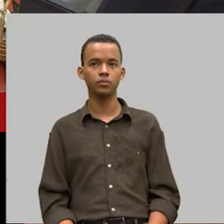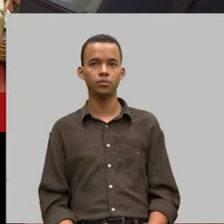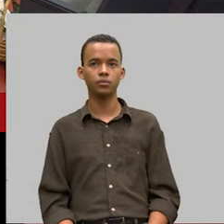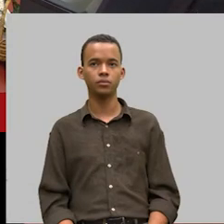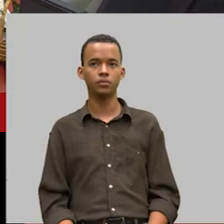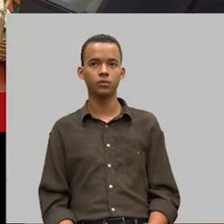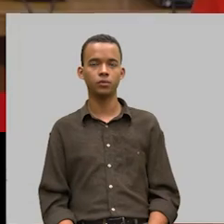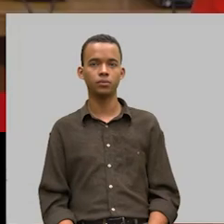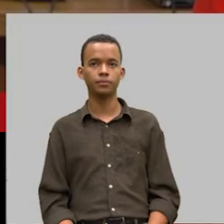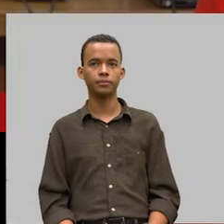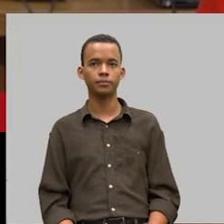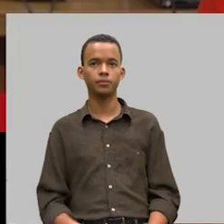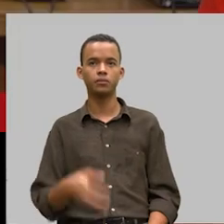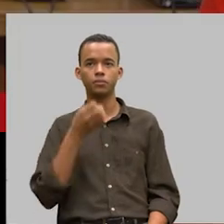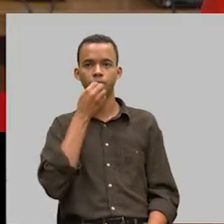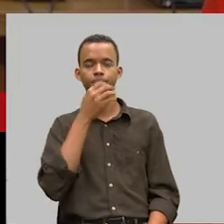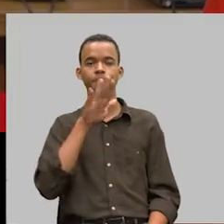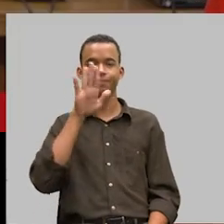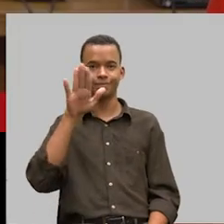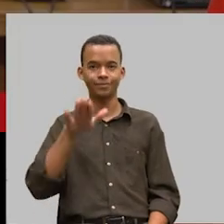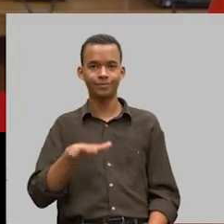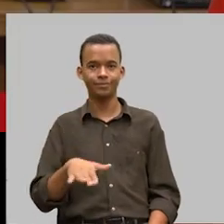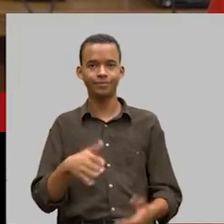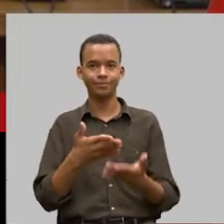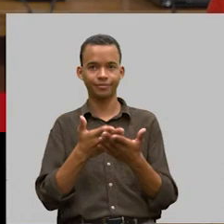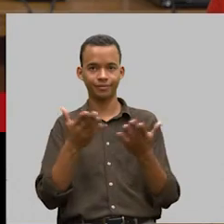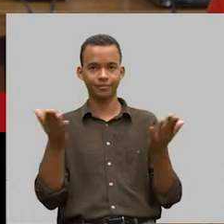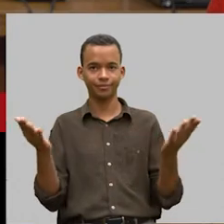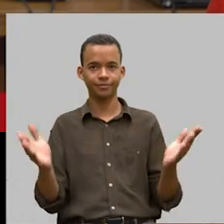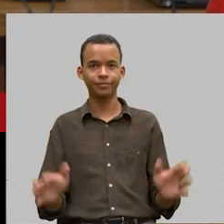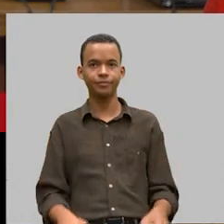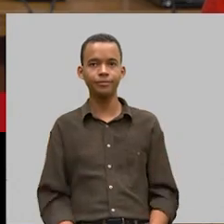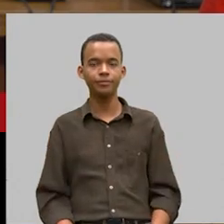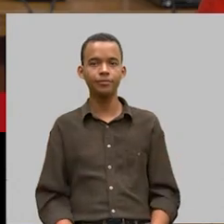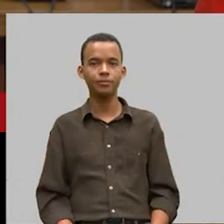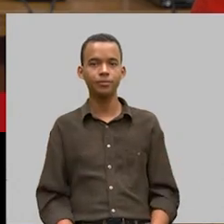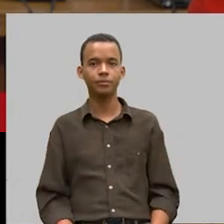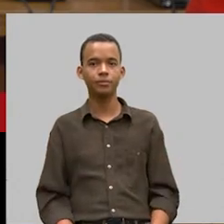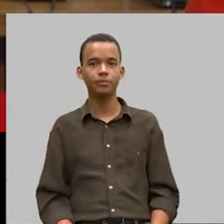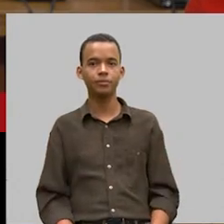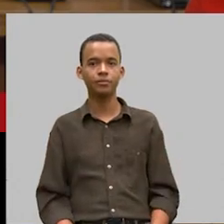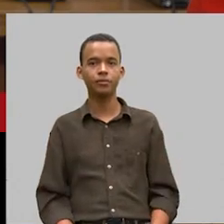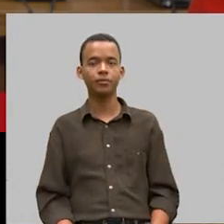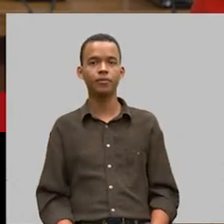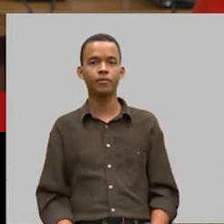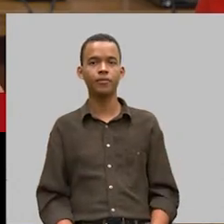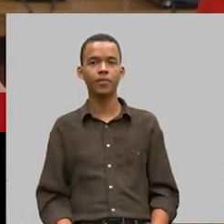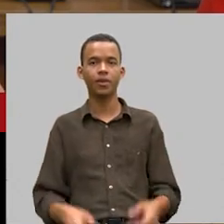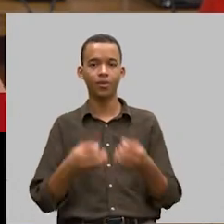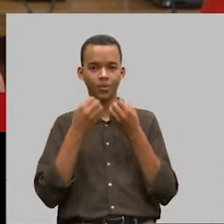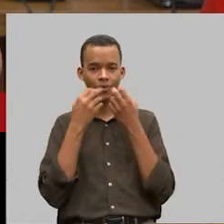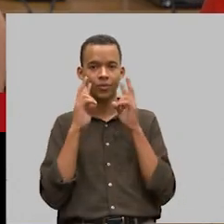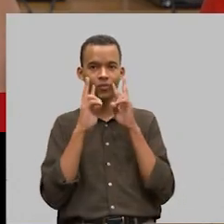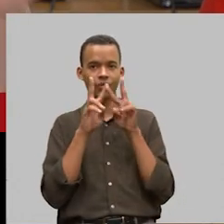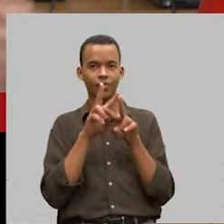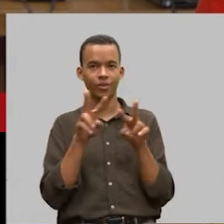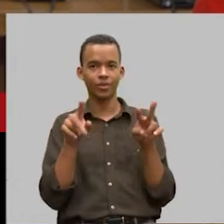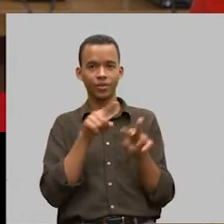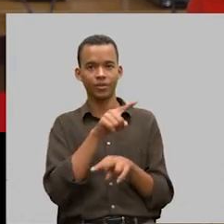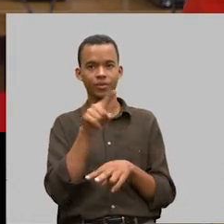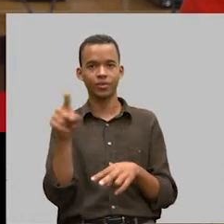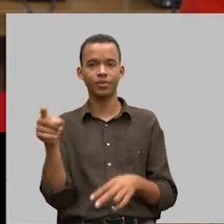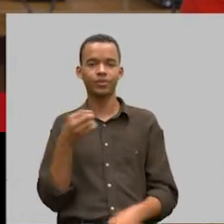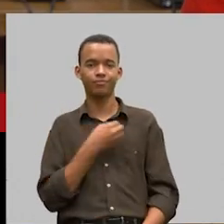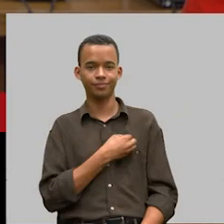tarde gente é bom bom escutar muito bom ver esse calor humano essa presença depois